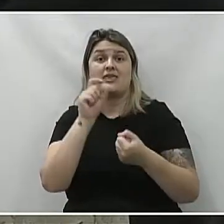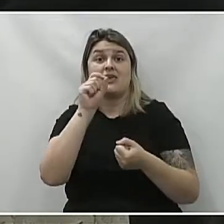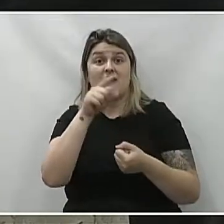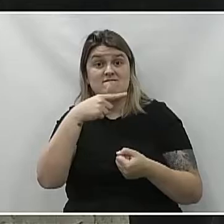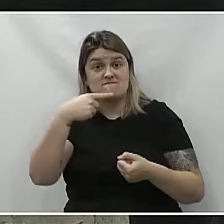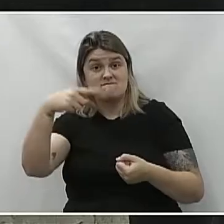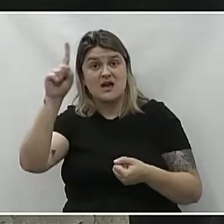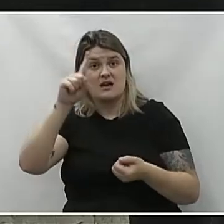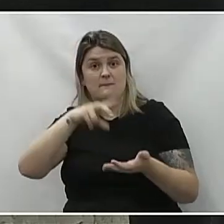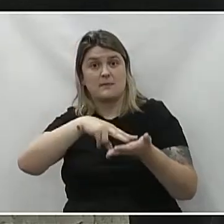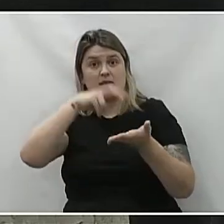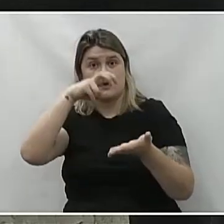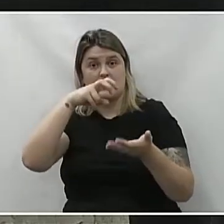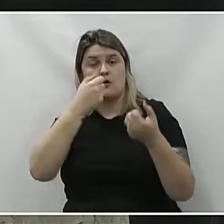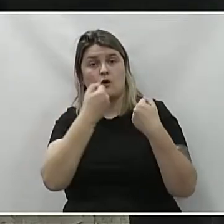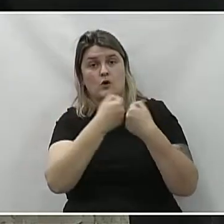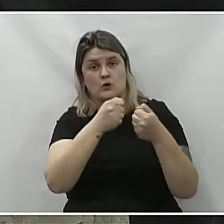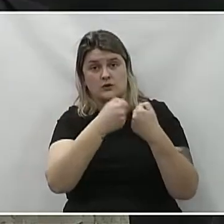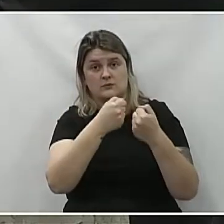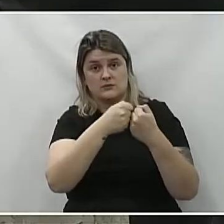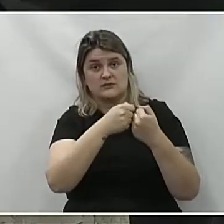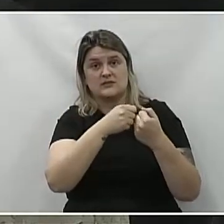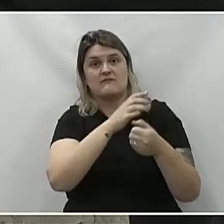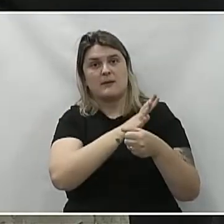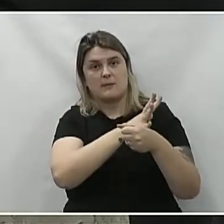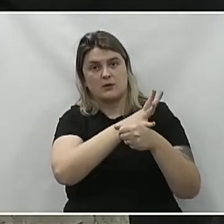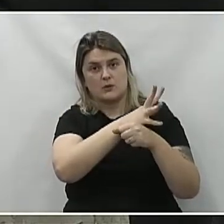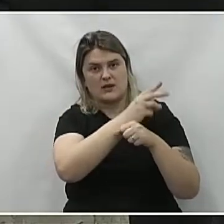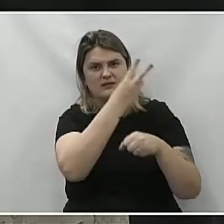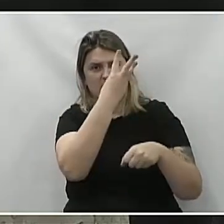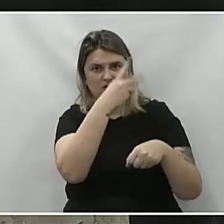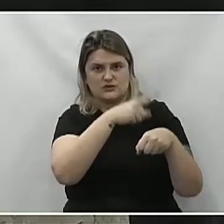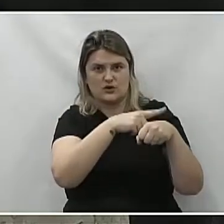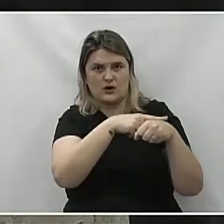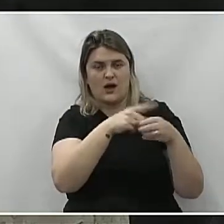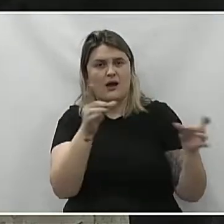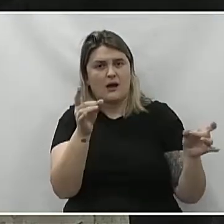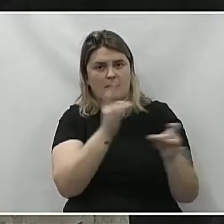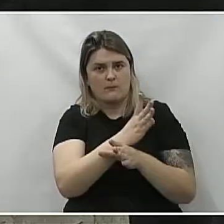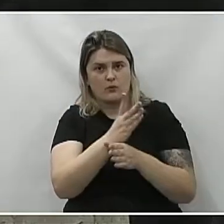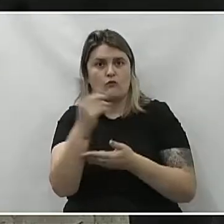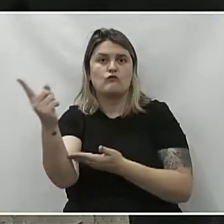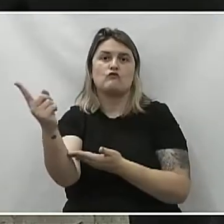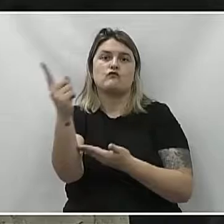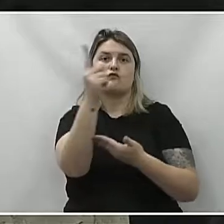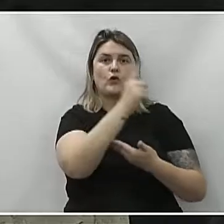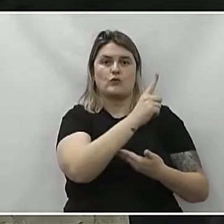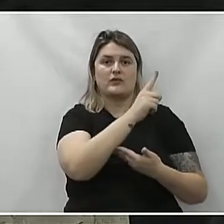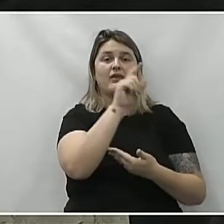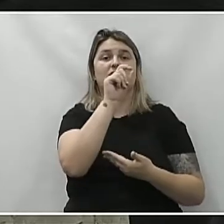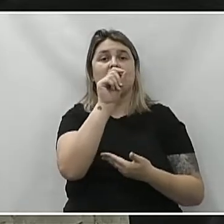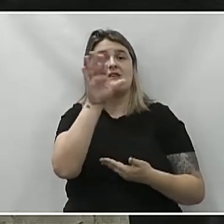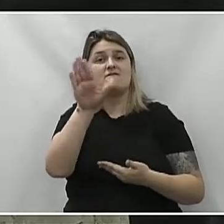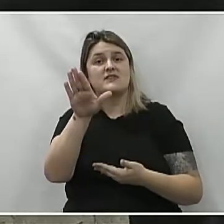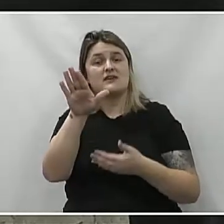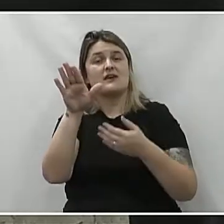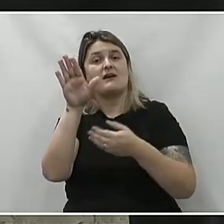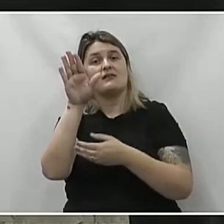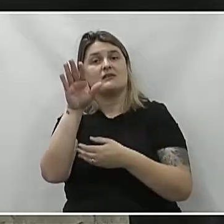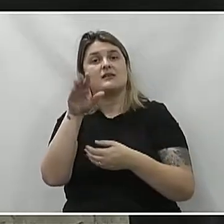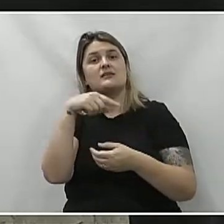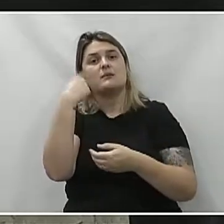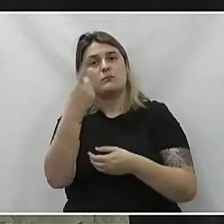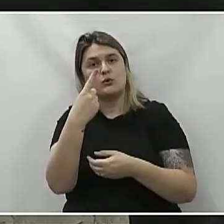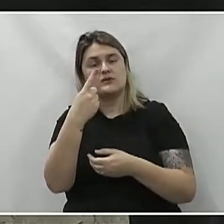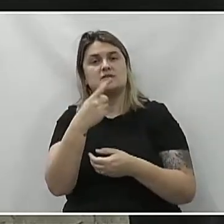de manhã, que o ônibus leve de madrugada, 3 horas, terminou a consulta, traz embora. E quem consulta à tarde, que esse ônibus saia